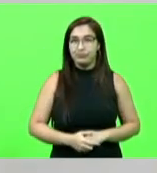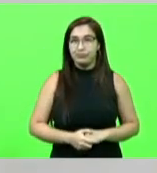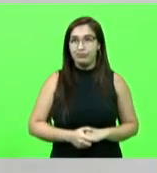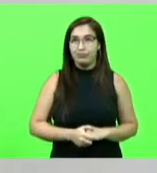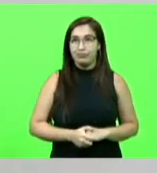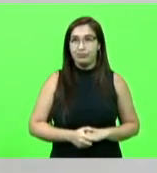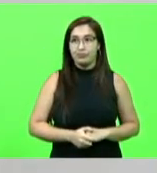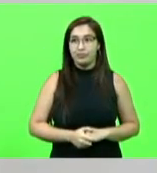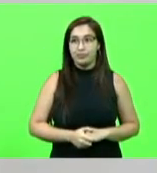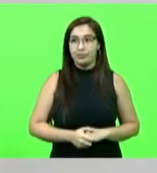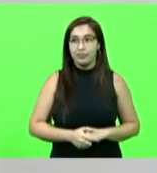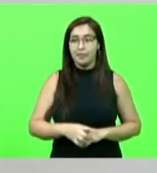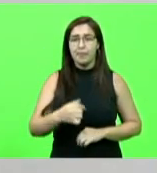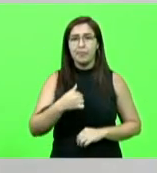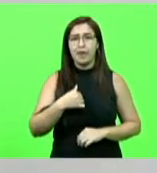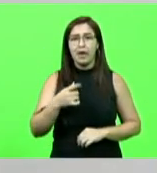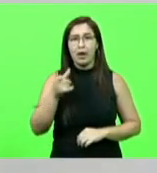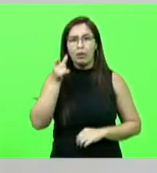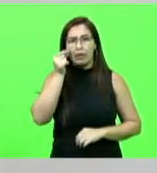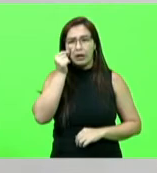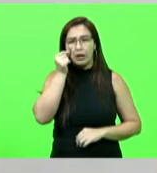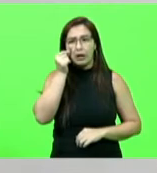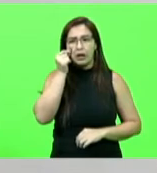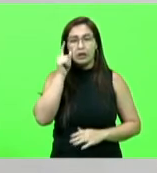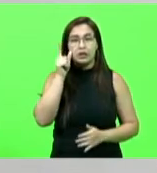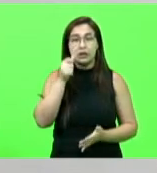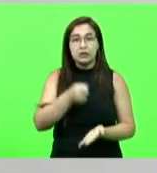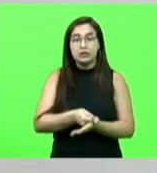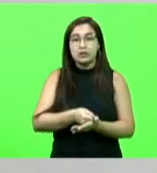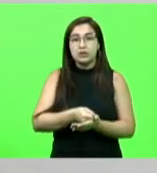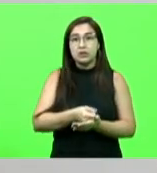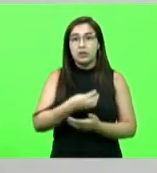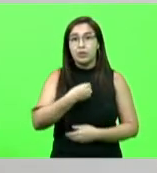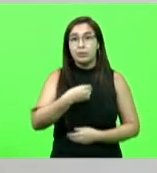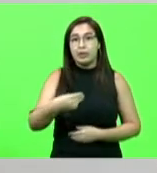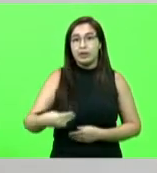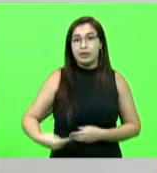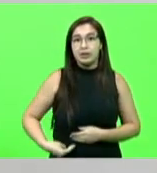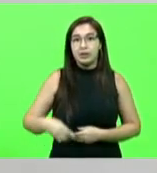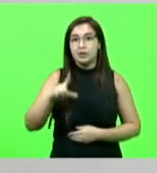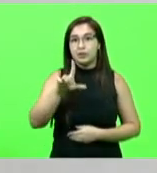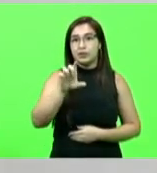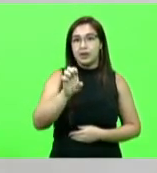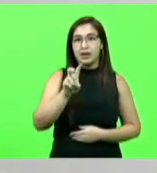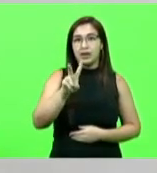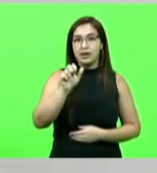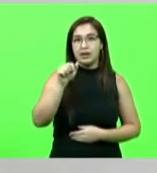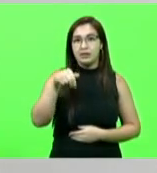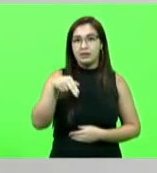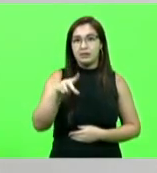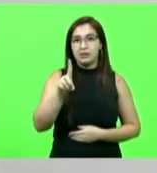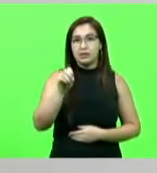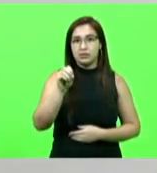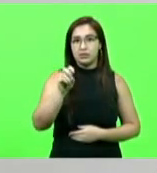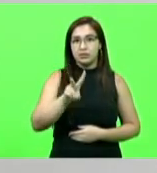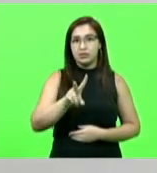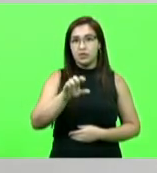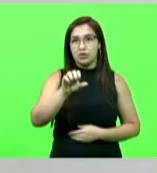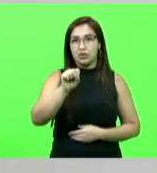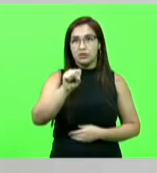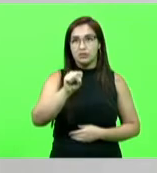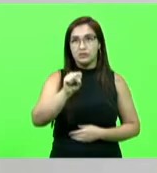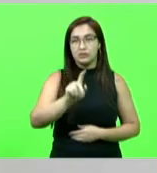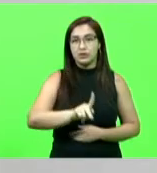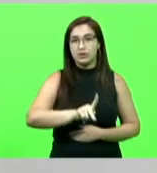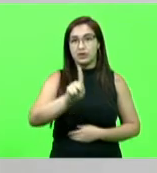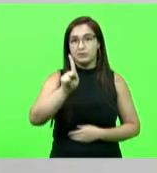E o que me chamou a atenção foi uma decisão do ministro Lewandowski, ontem.